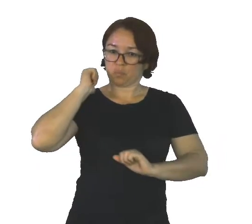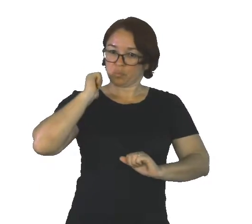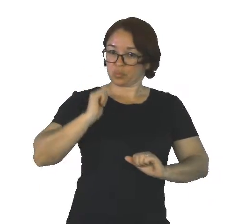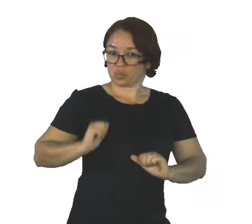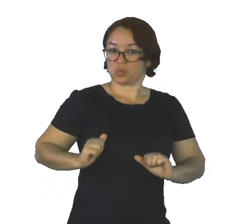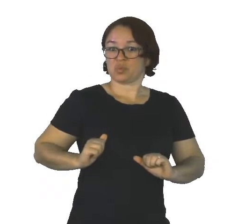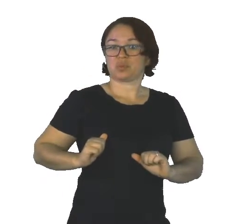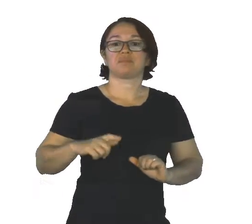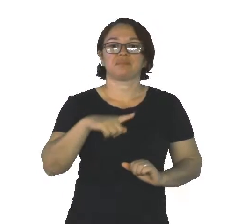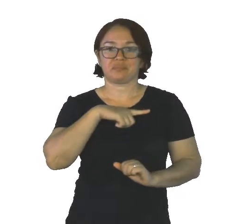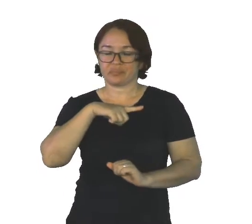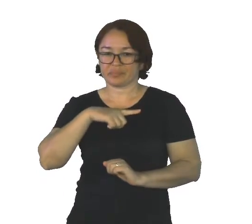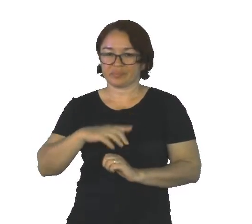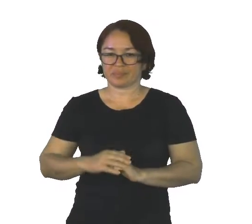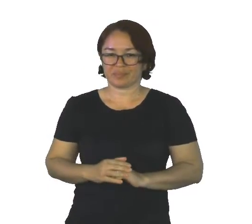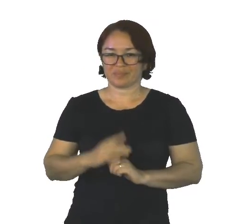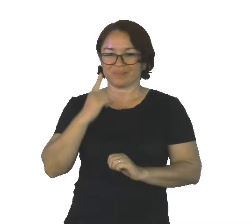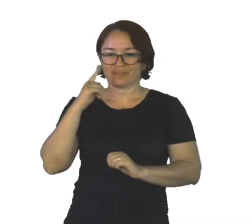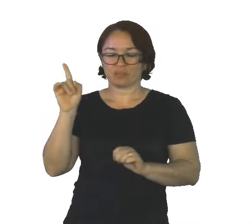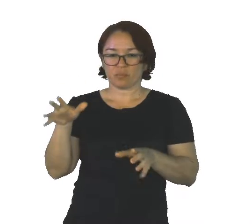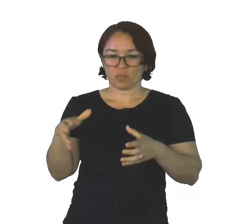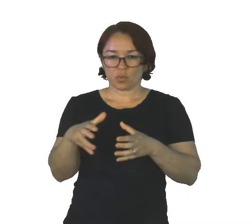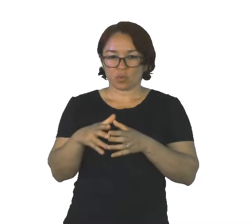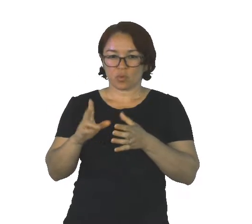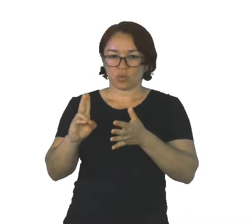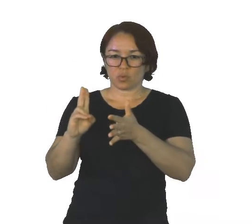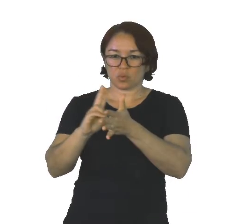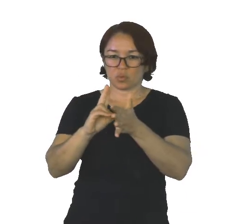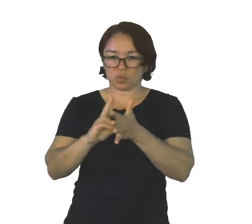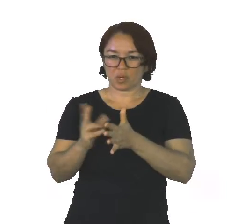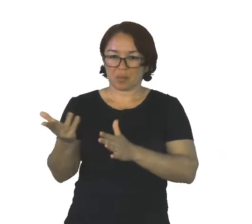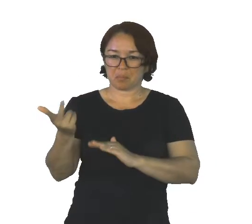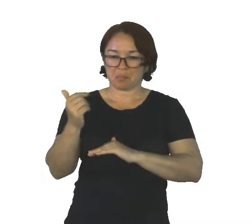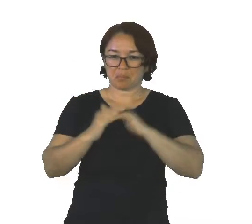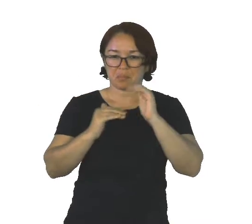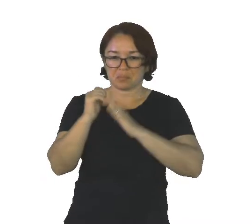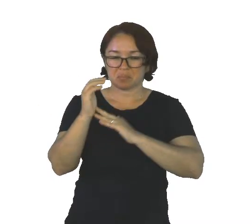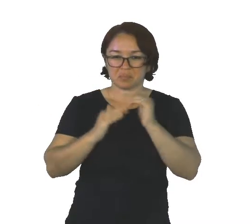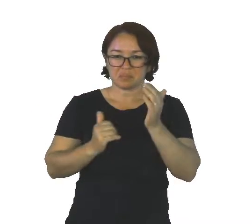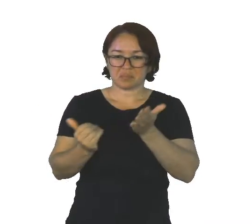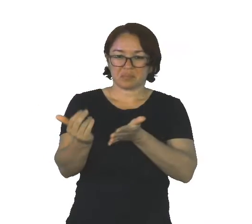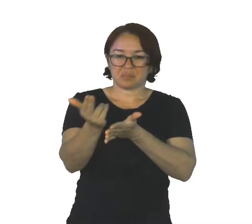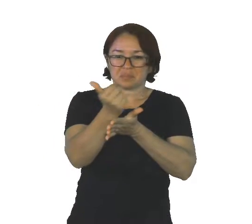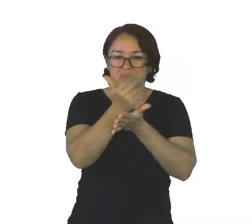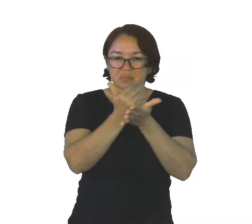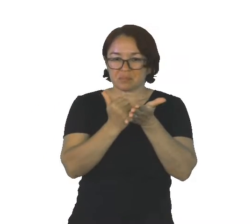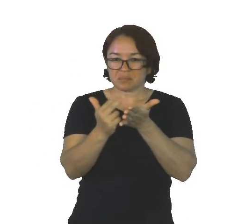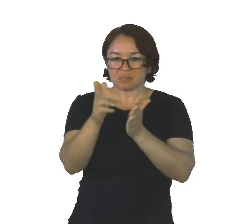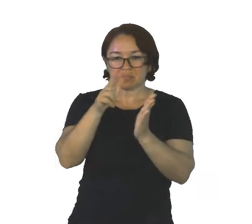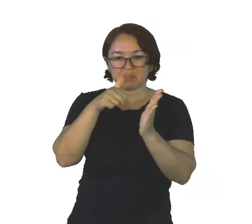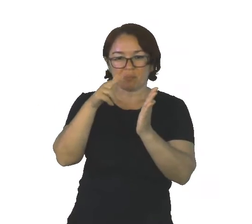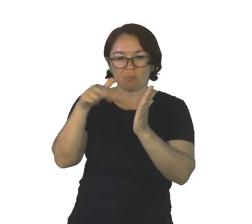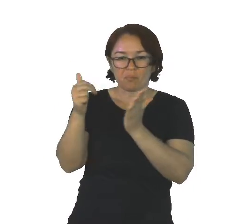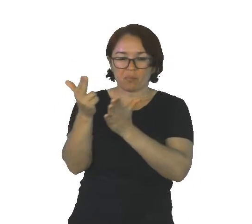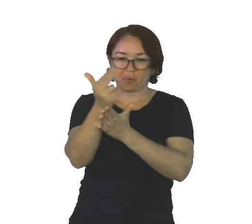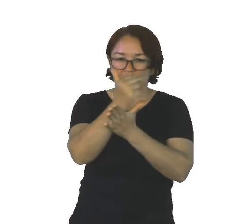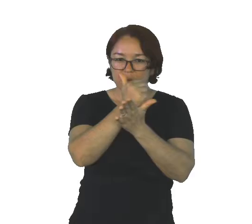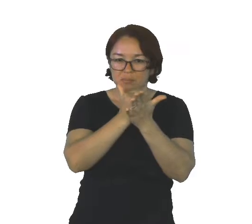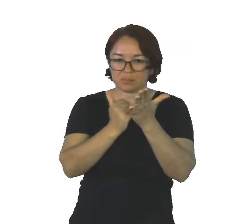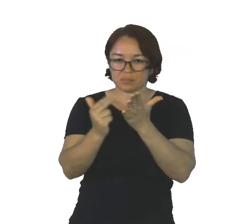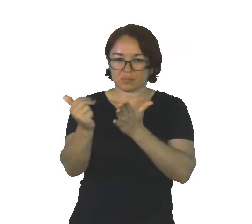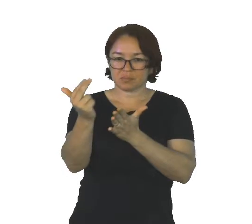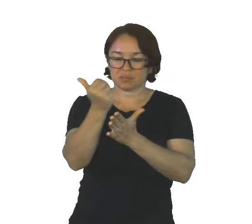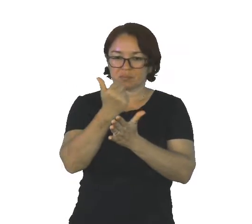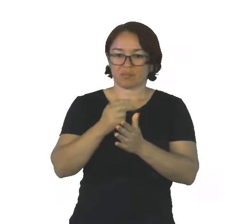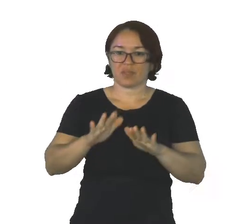Os Uiampis se destacam nas artes gráficas. Pinturas como essas que estão nos quadros são feitas no corpo dos